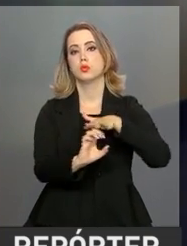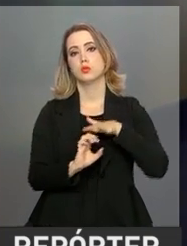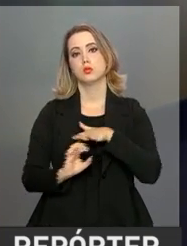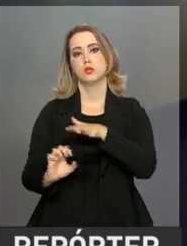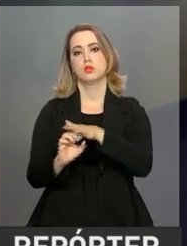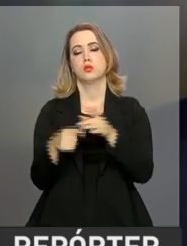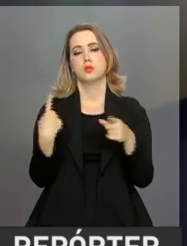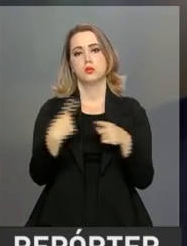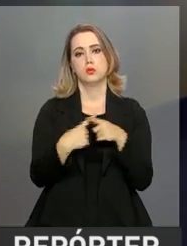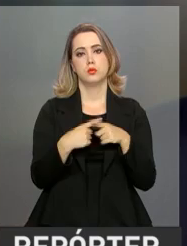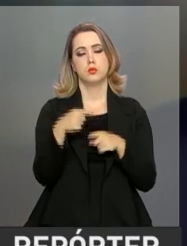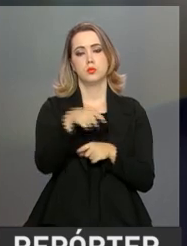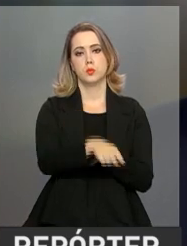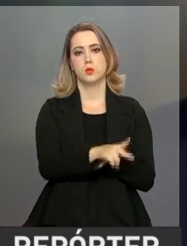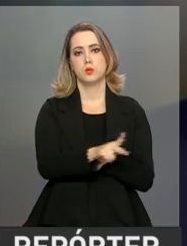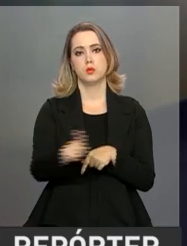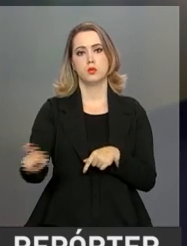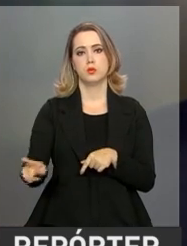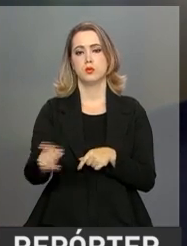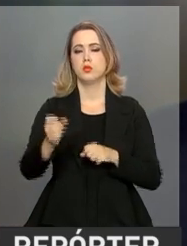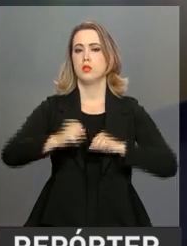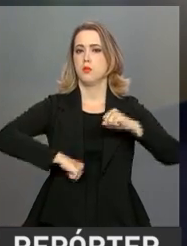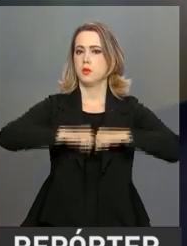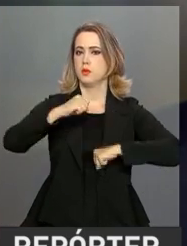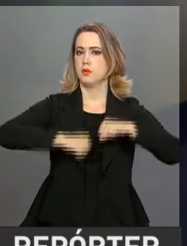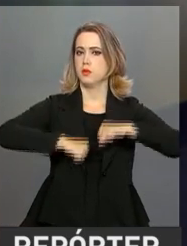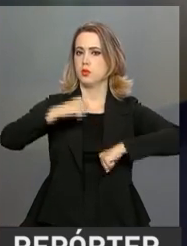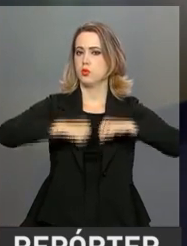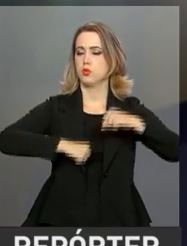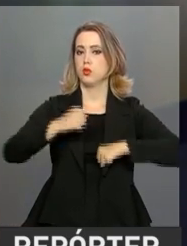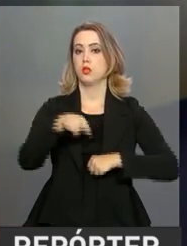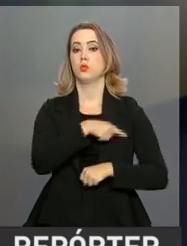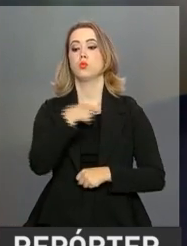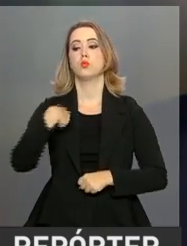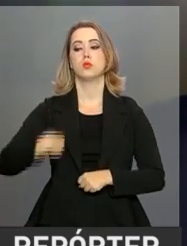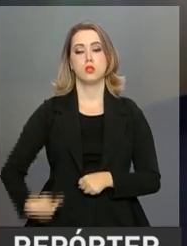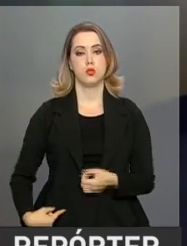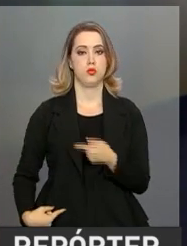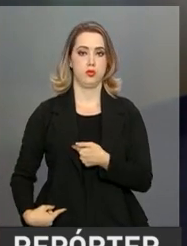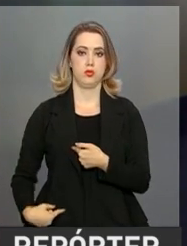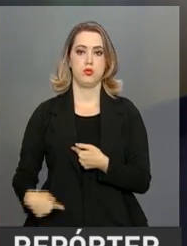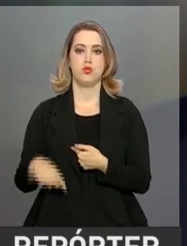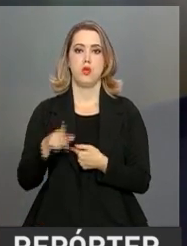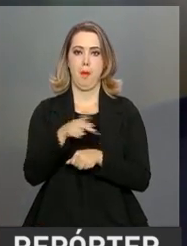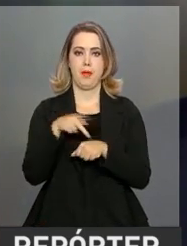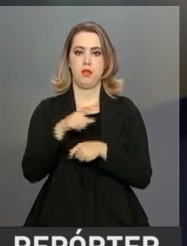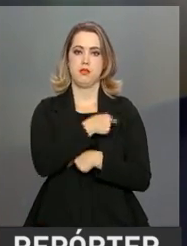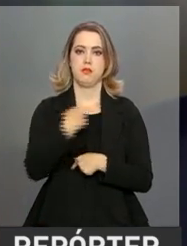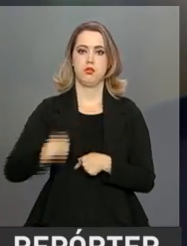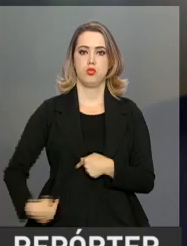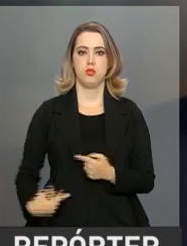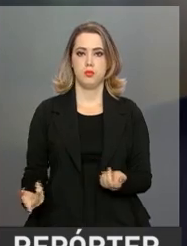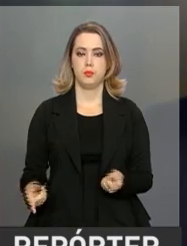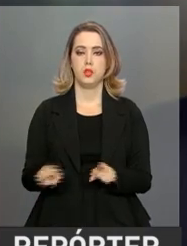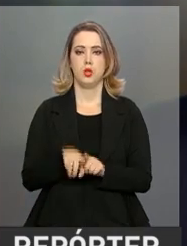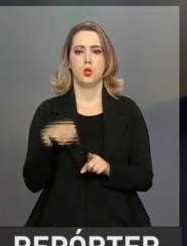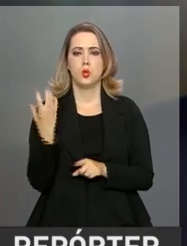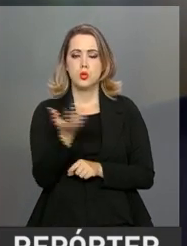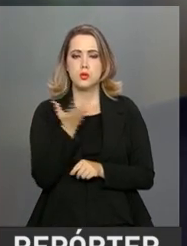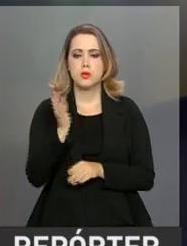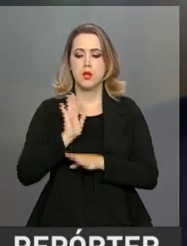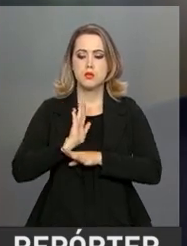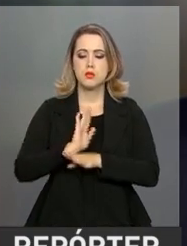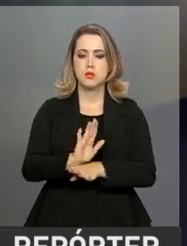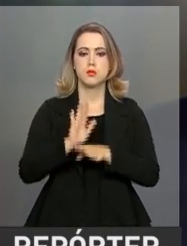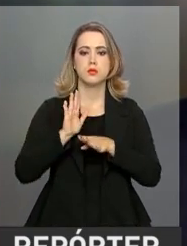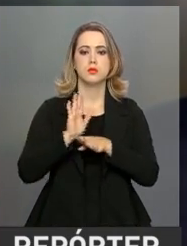presidente da Confederação Nacional da Indústria naquele país. Então nós podemos e queremos contar com o